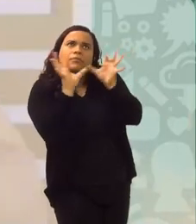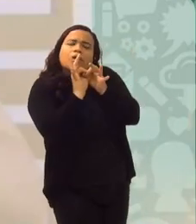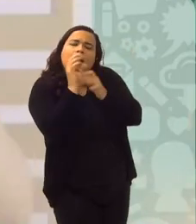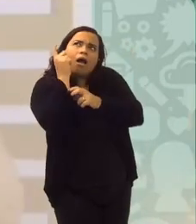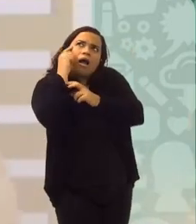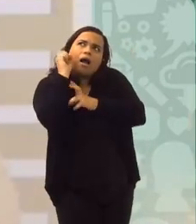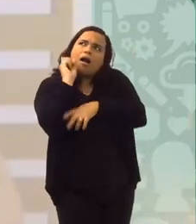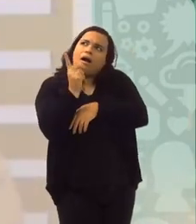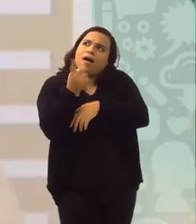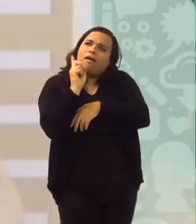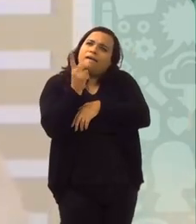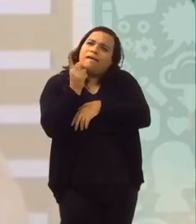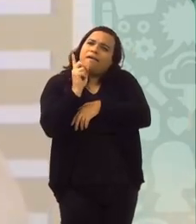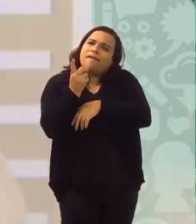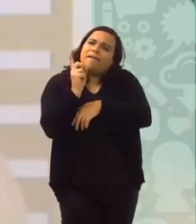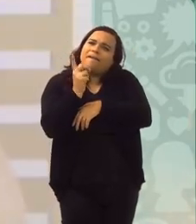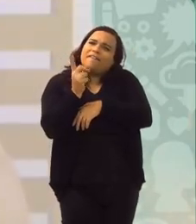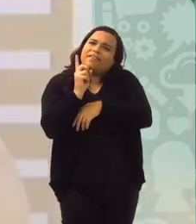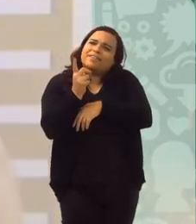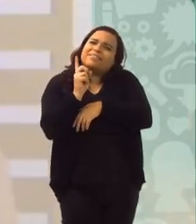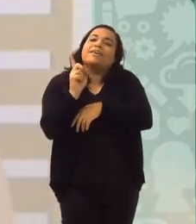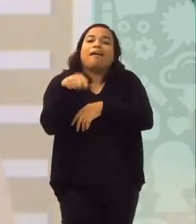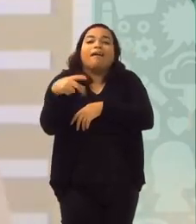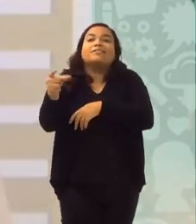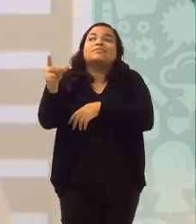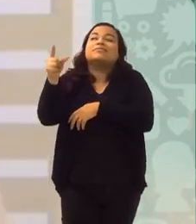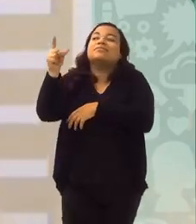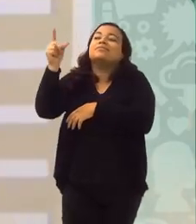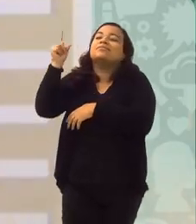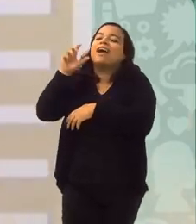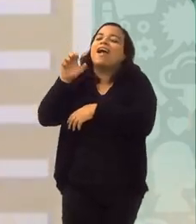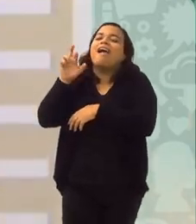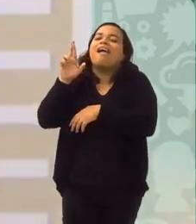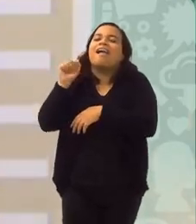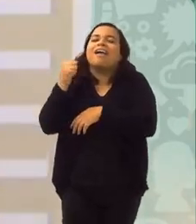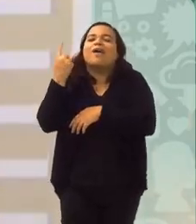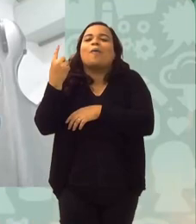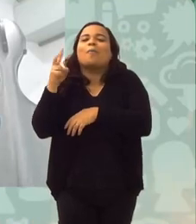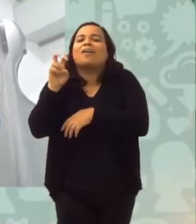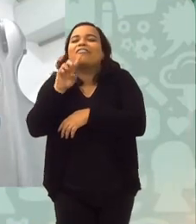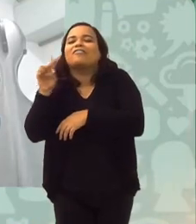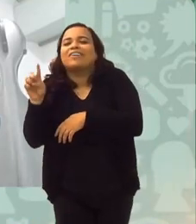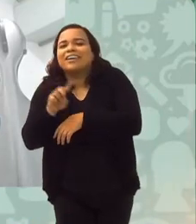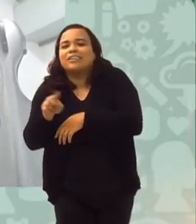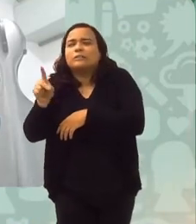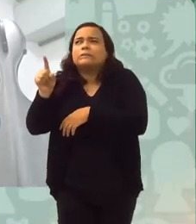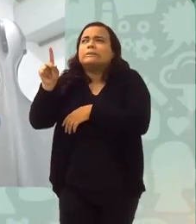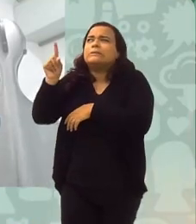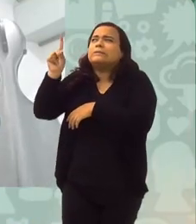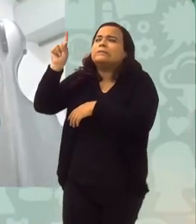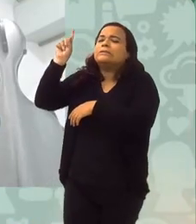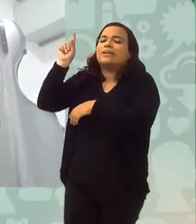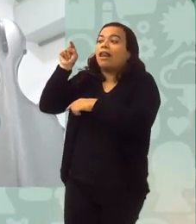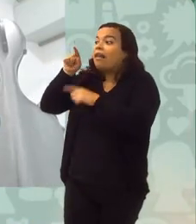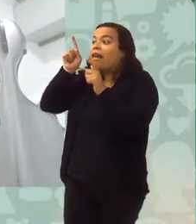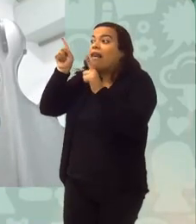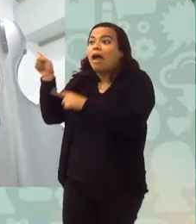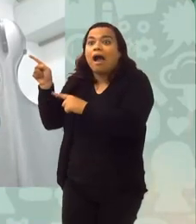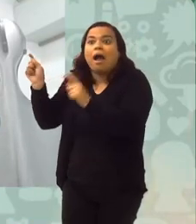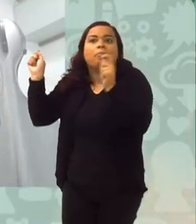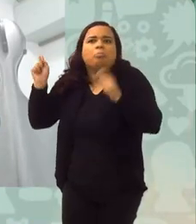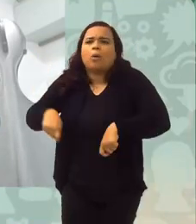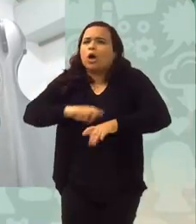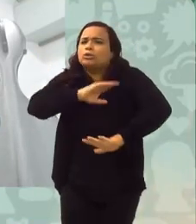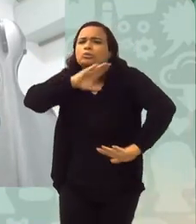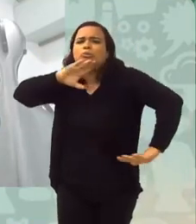engata no lugar, encaixa no lugar, que eu brinco que é um lugar do Era Uma Vez, que é um lugar onde a gente pode tudo,